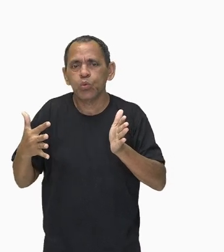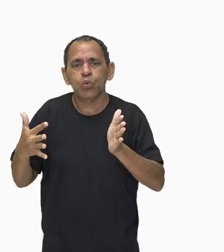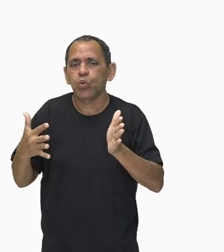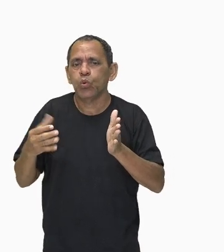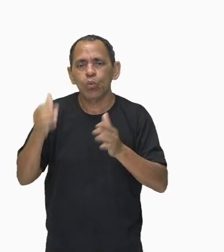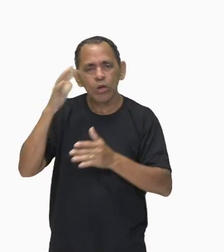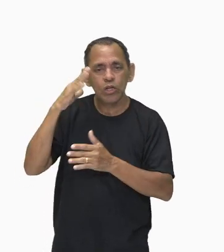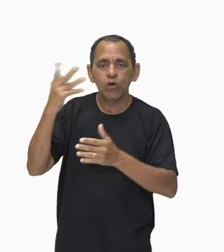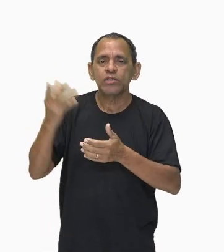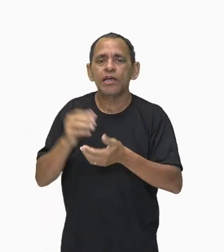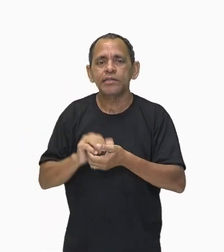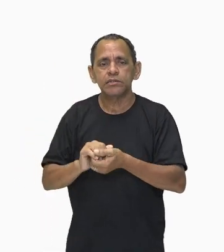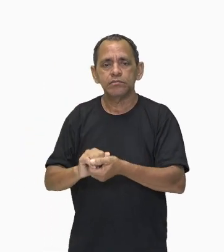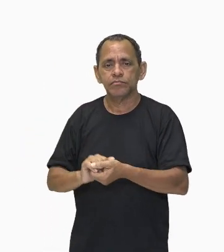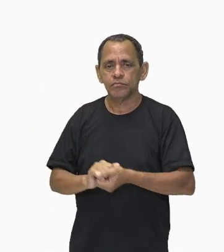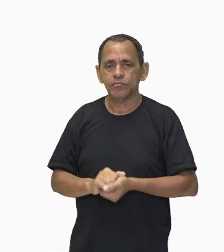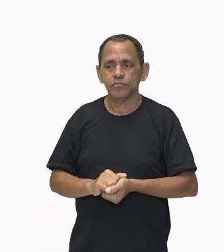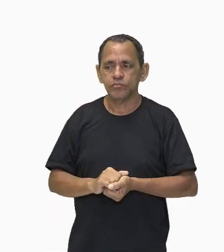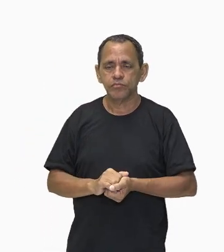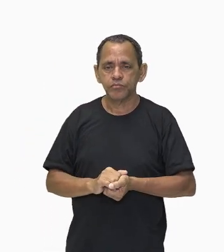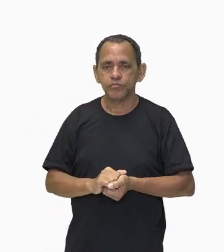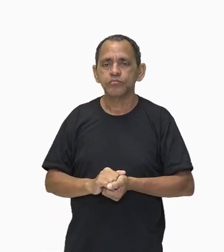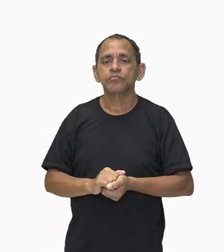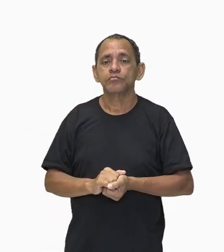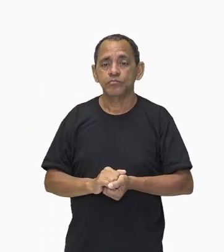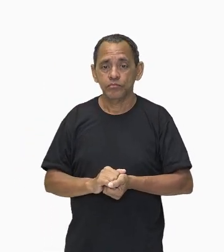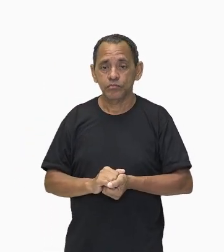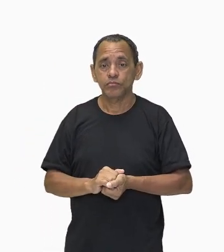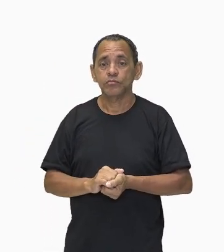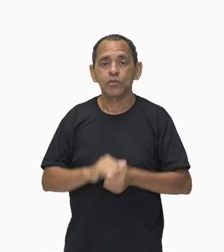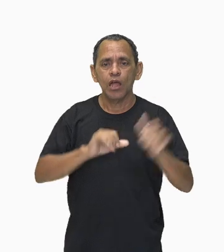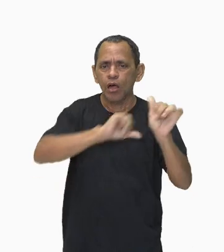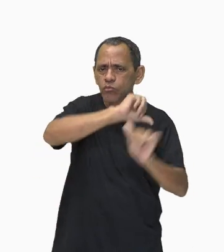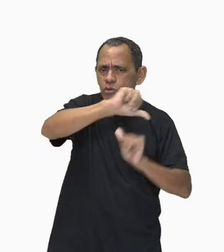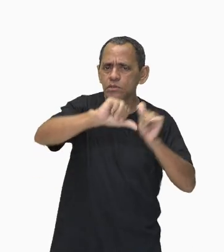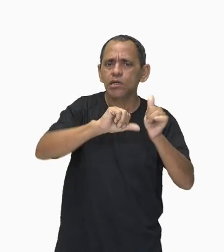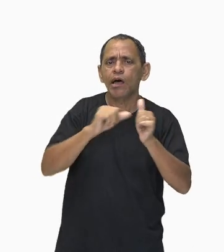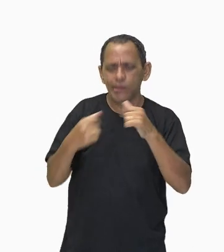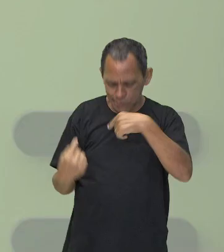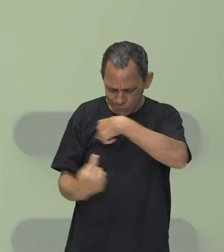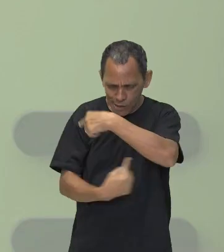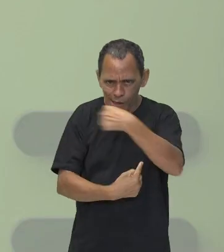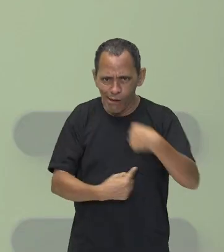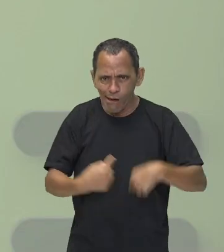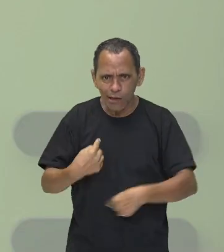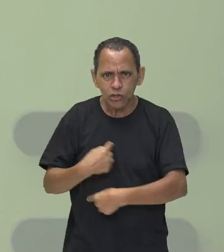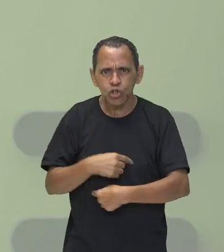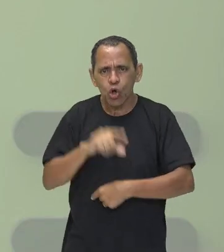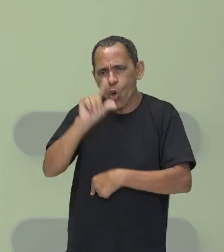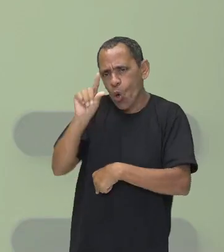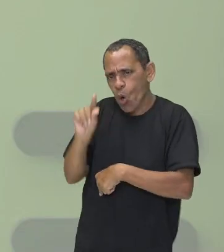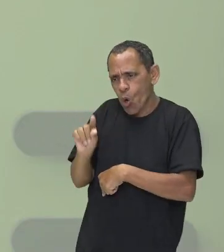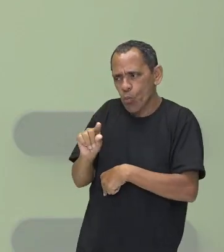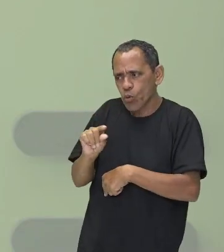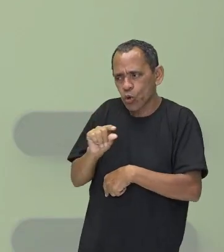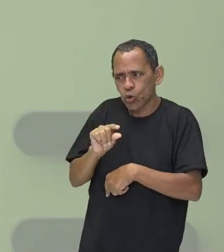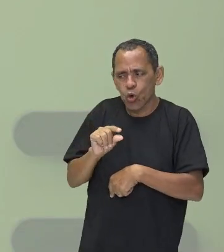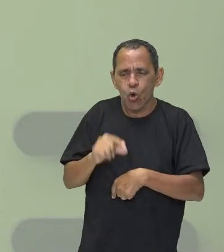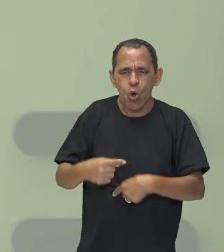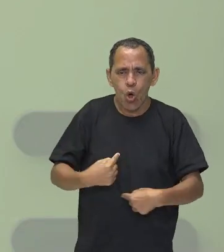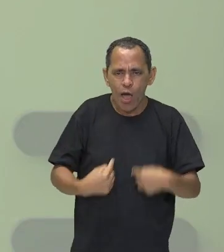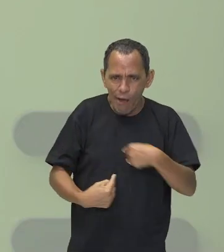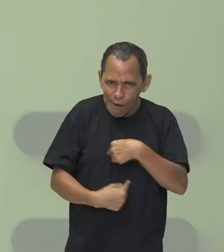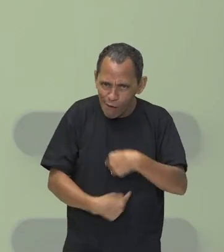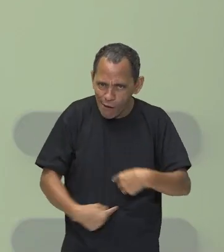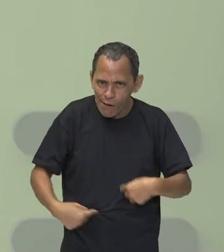manifestação. Alterações na microbiota intestinal. Por quê? Nós vivemos em